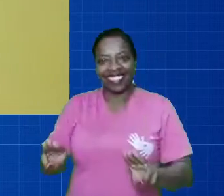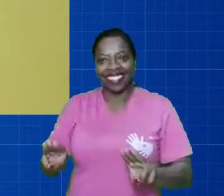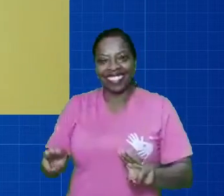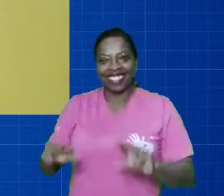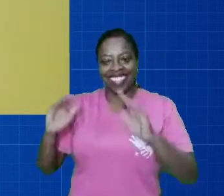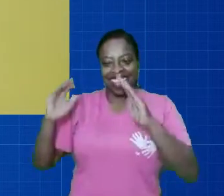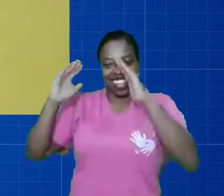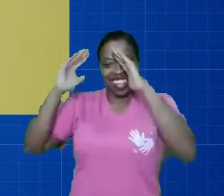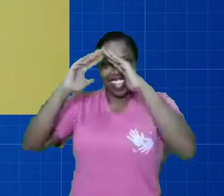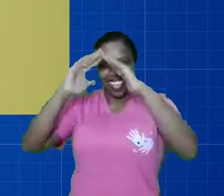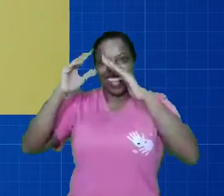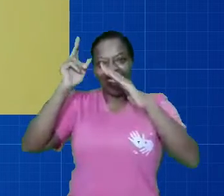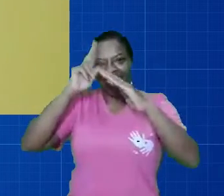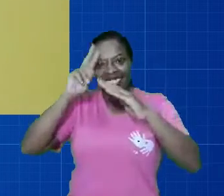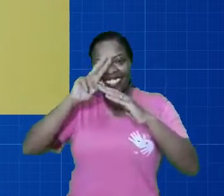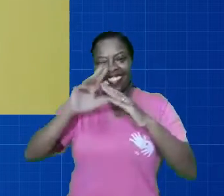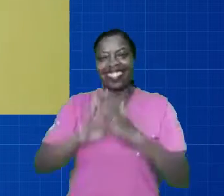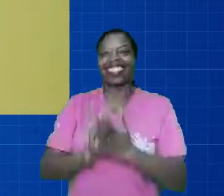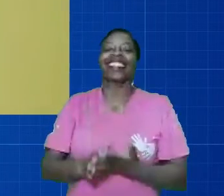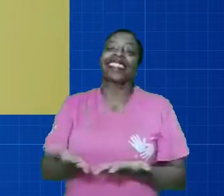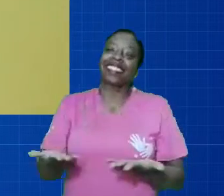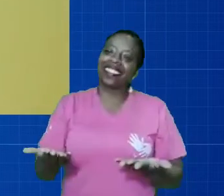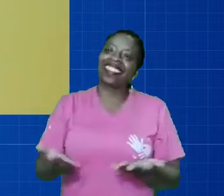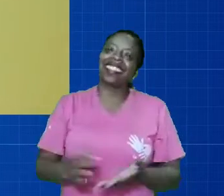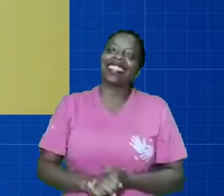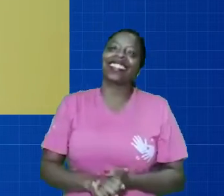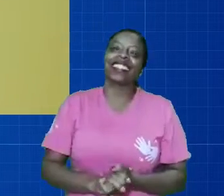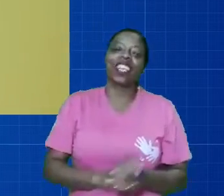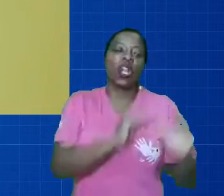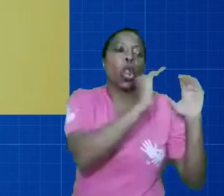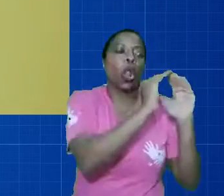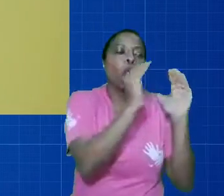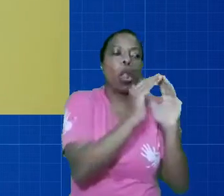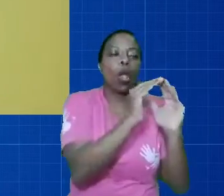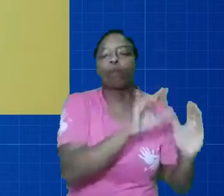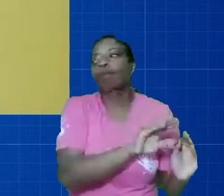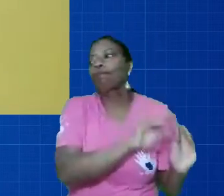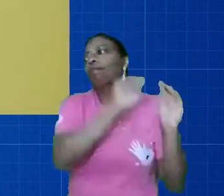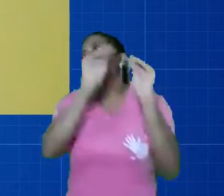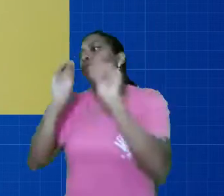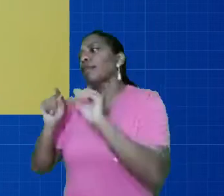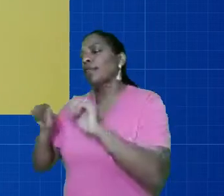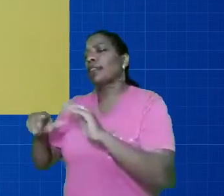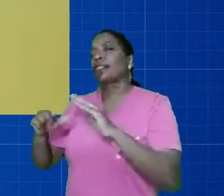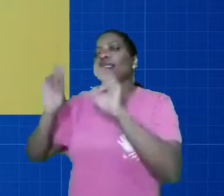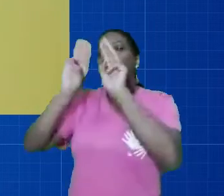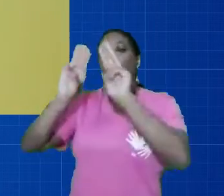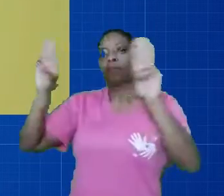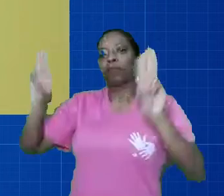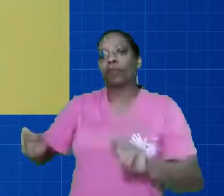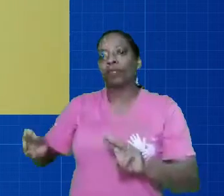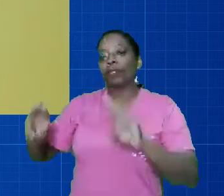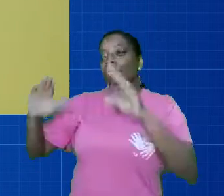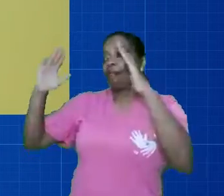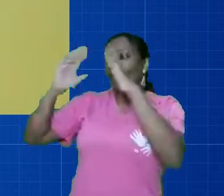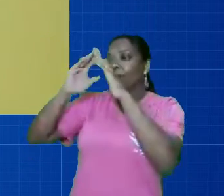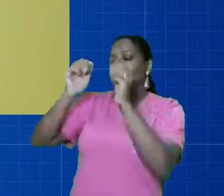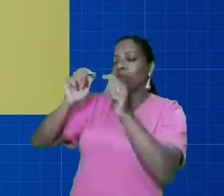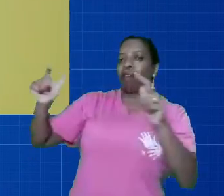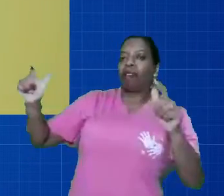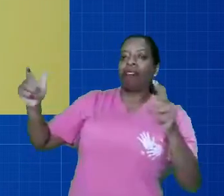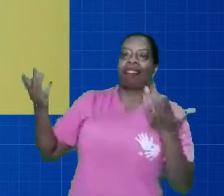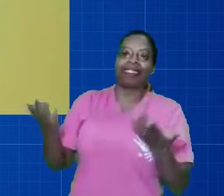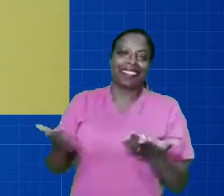diz a filha do professor Orivaldo, e daí nós fomos pro museu, né? E aí chegamos lá